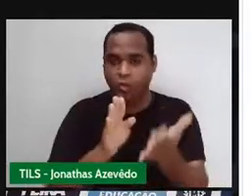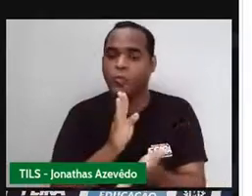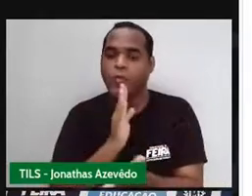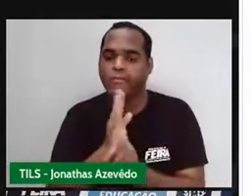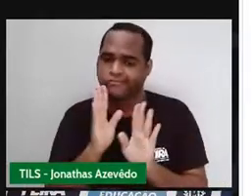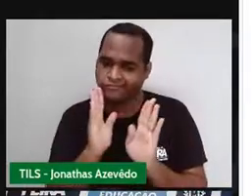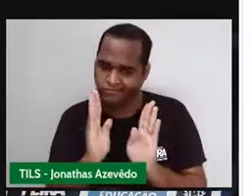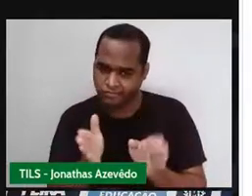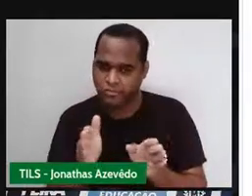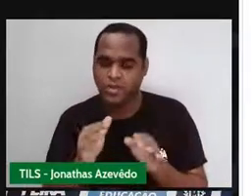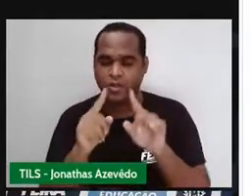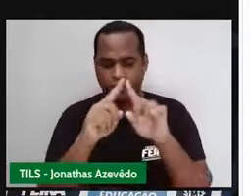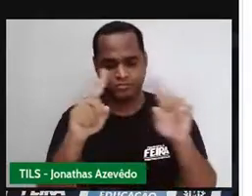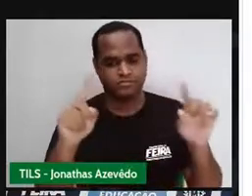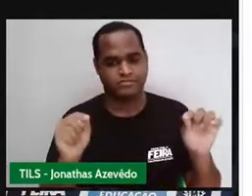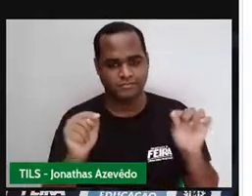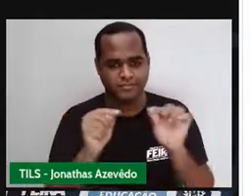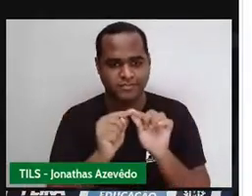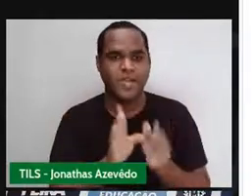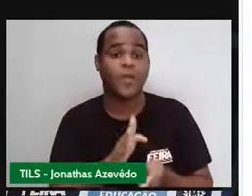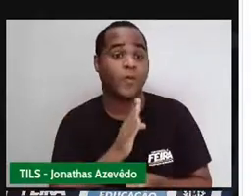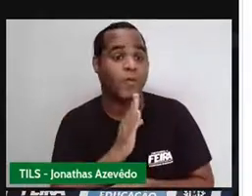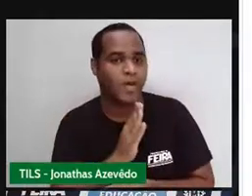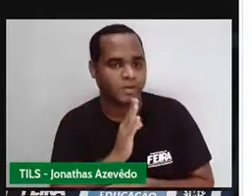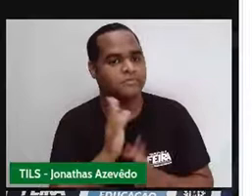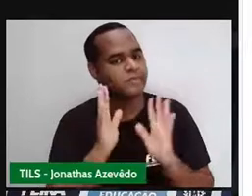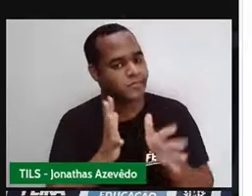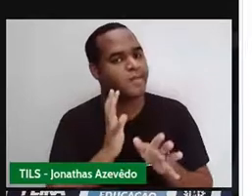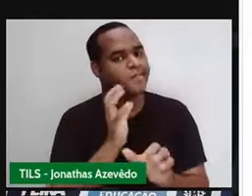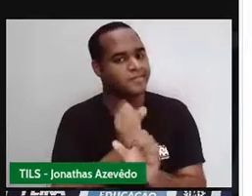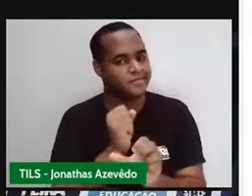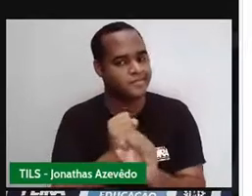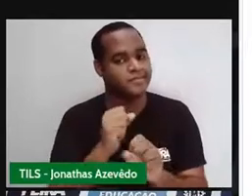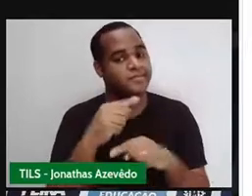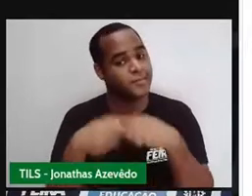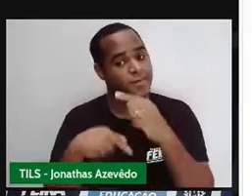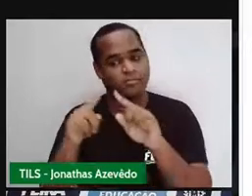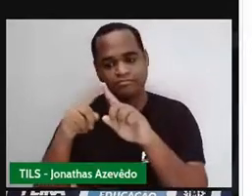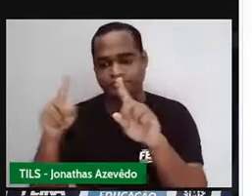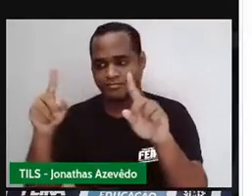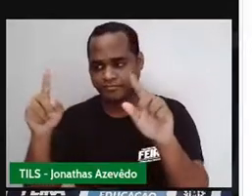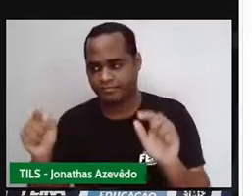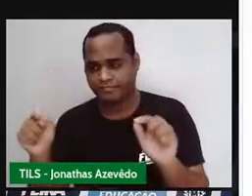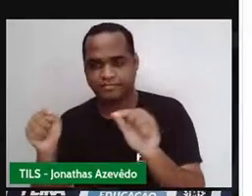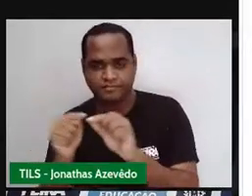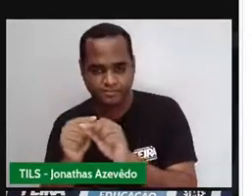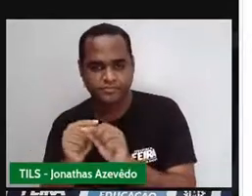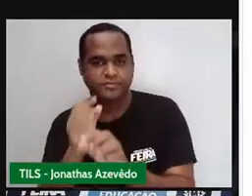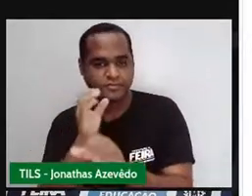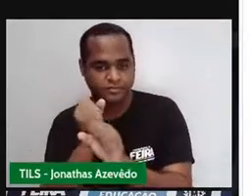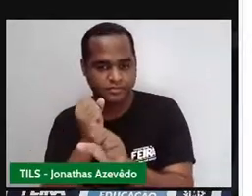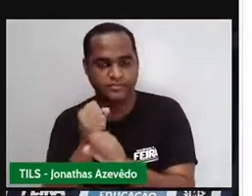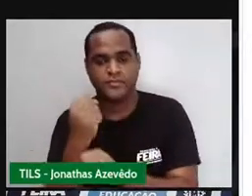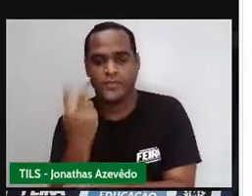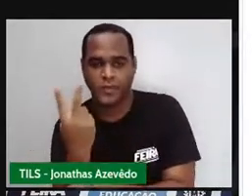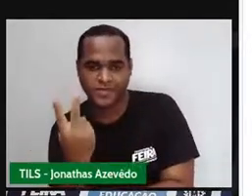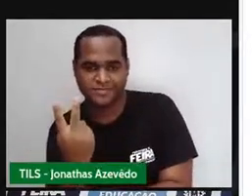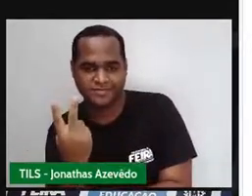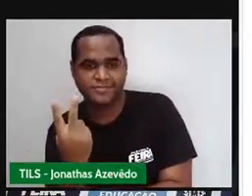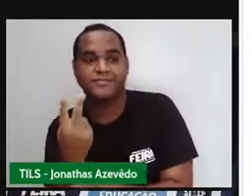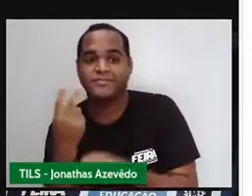que são a dos retângulos tá E no caso quadrado ali também que representa o quarto dois